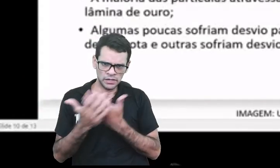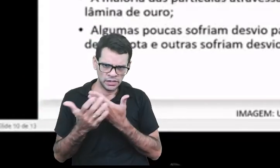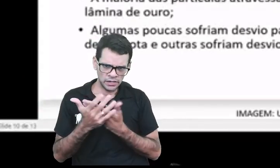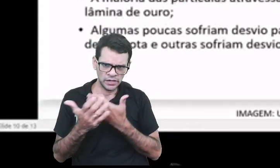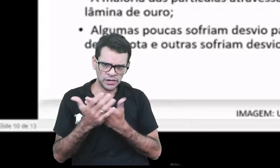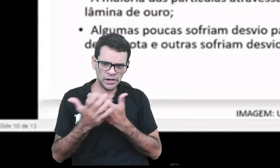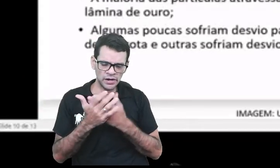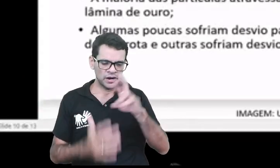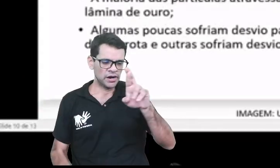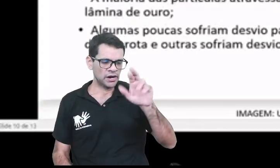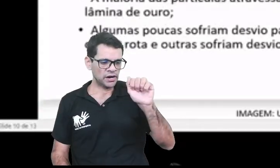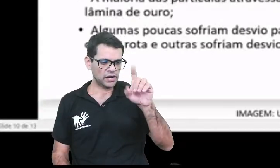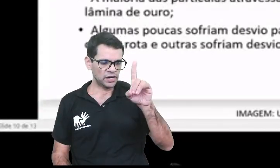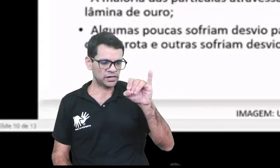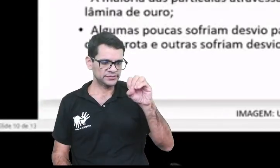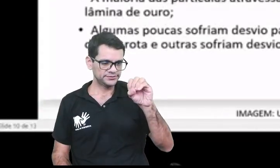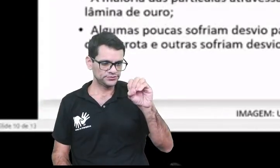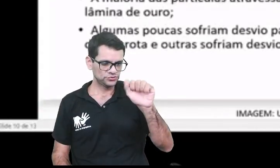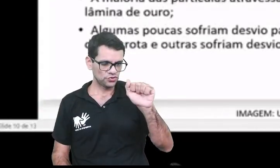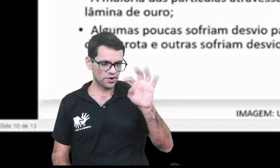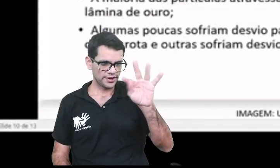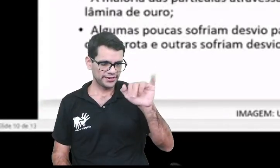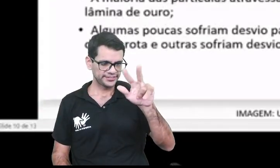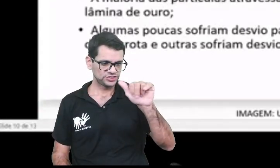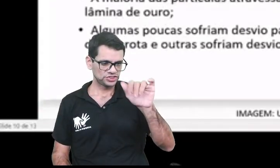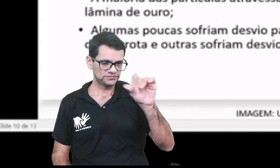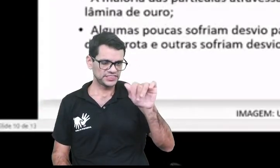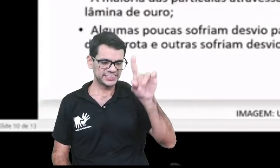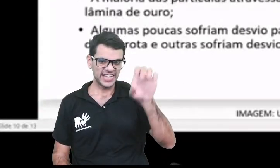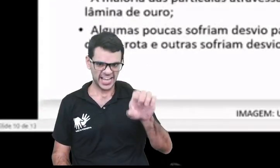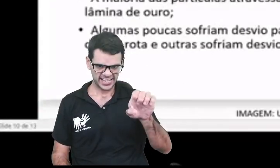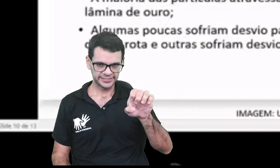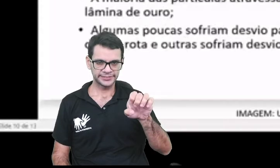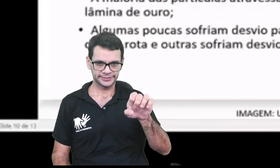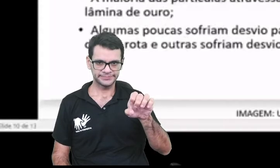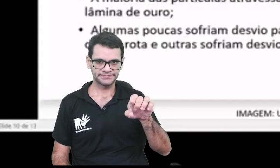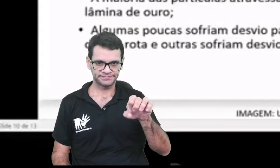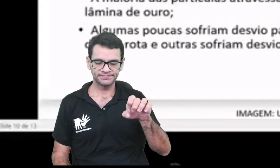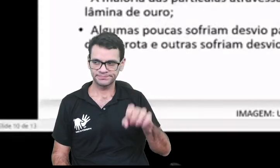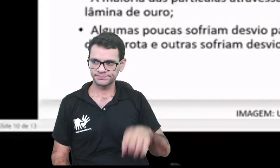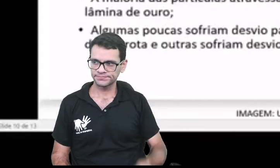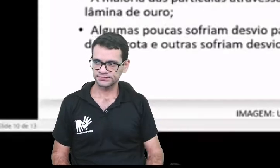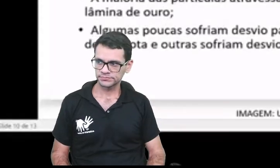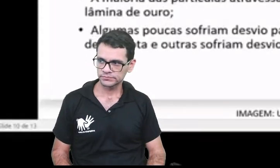né? A gente não. Os cientistas estavam estudando radioatividade.